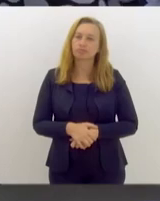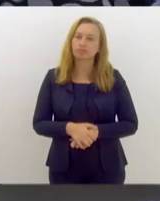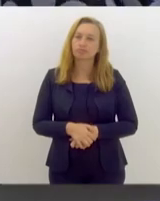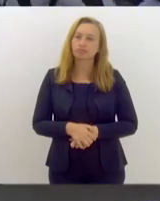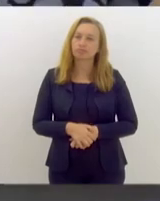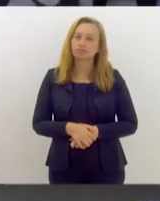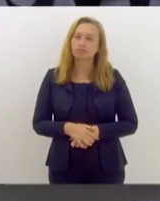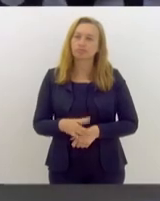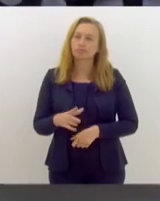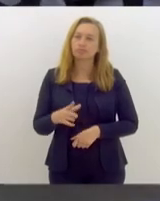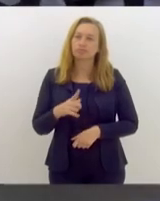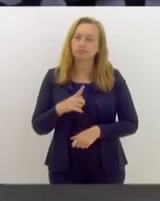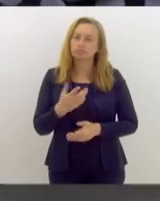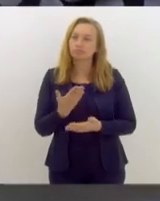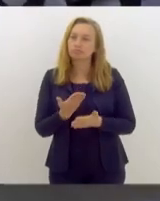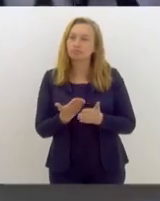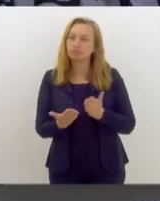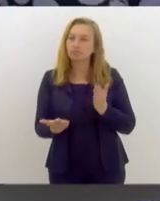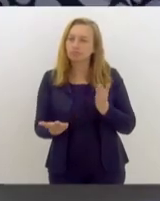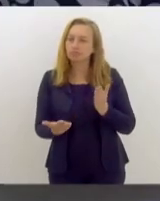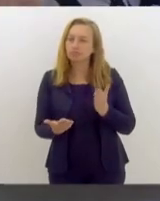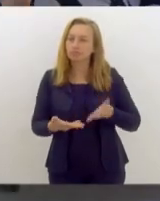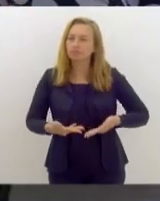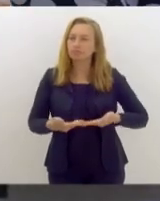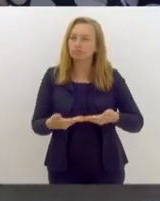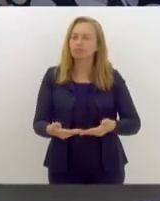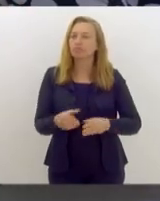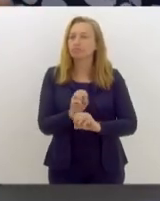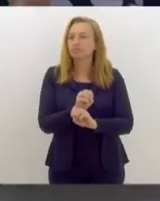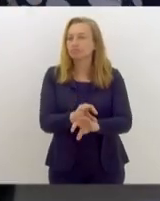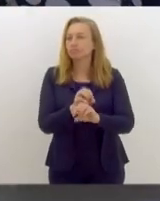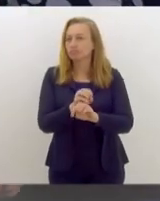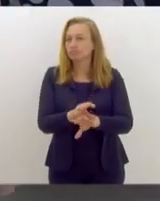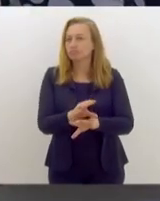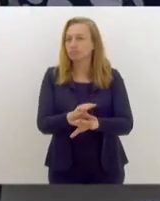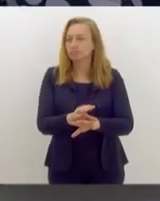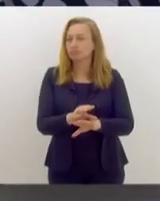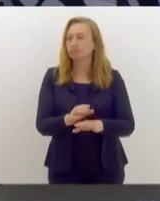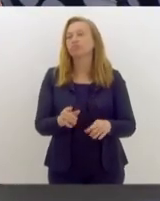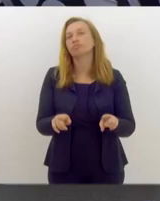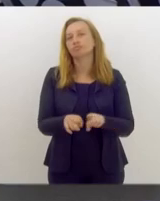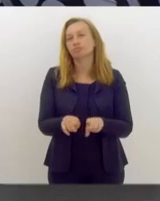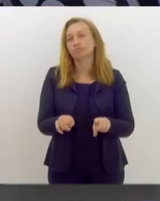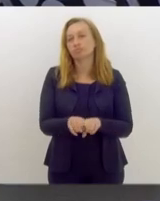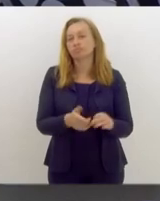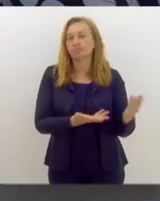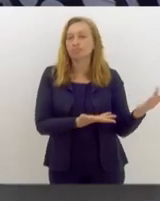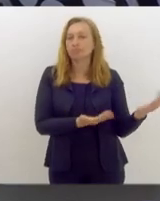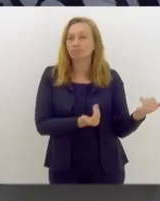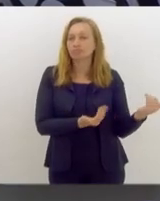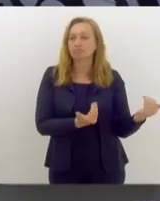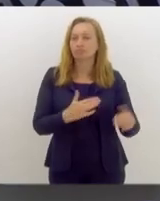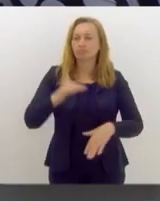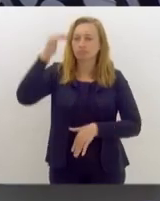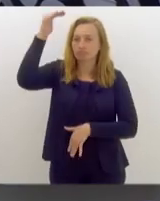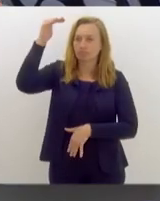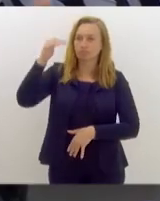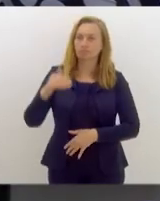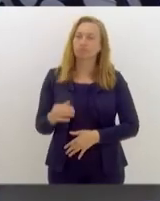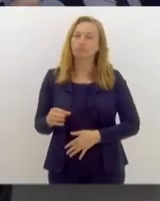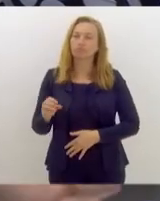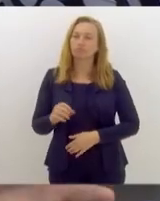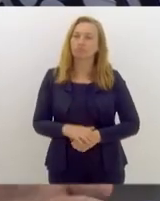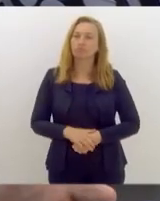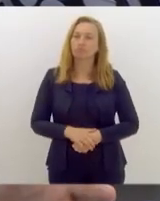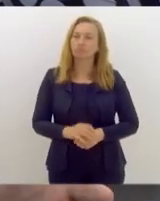um déficit na oferta educacional que, por exemplo, só na educação de jovens e adultos se reflete em um público